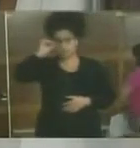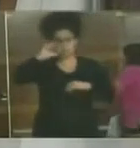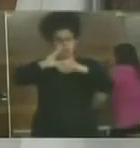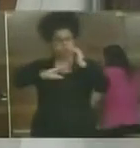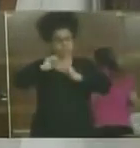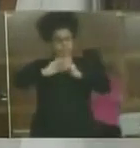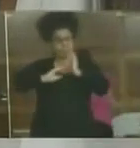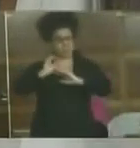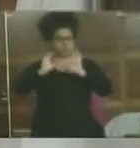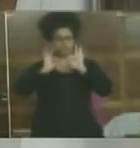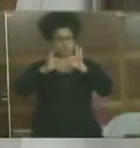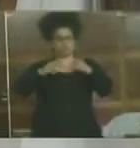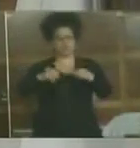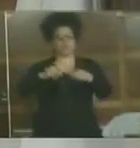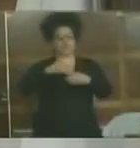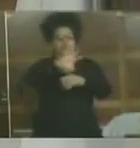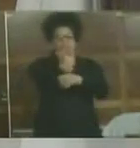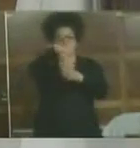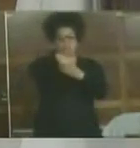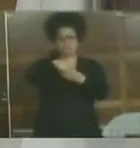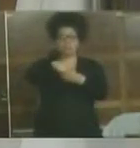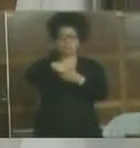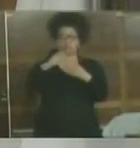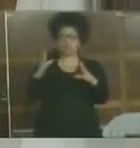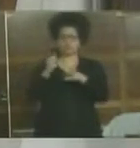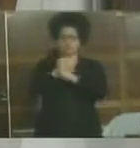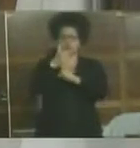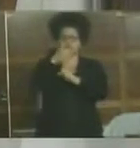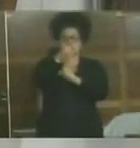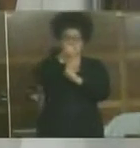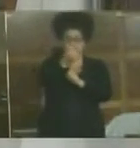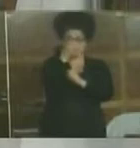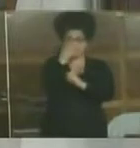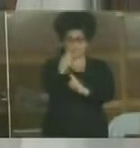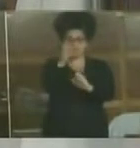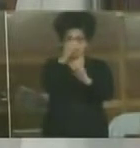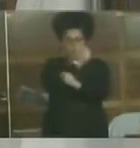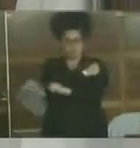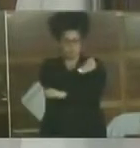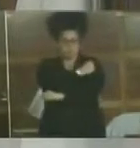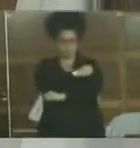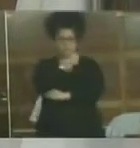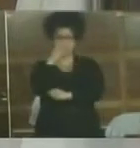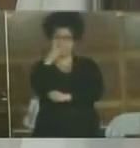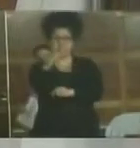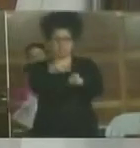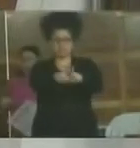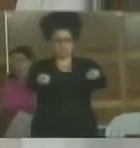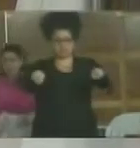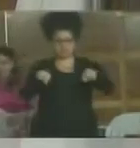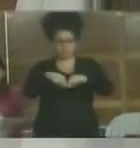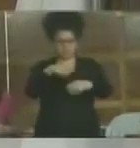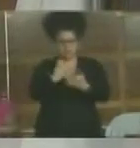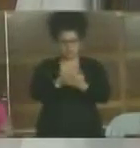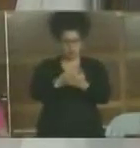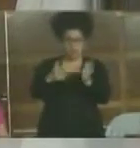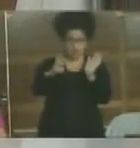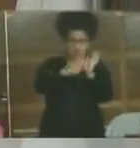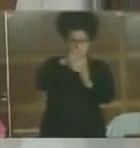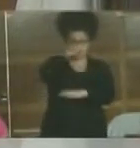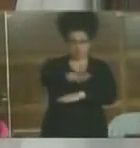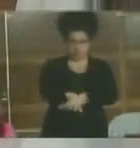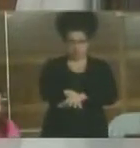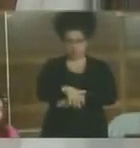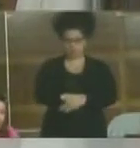assim, a escola... São 163 alunos, são 3 salas de aula, funciona em 2 turnos, né,